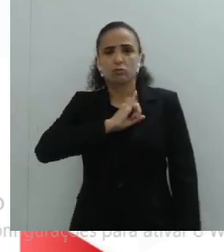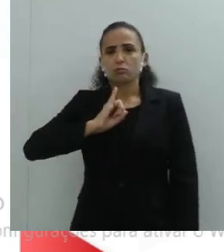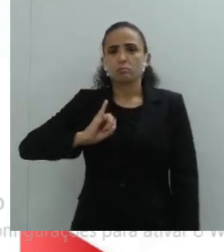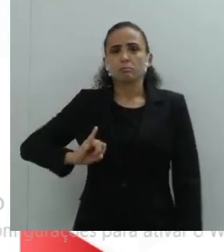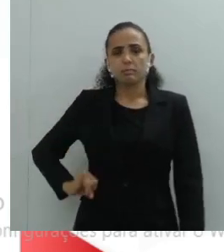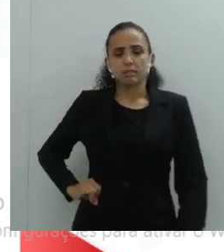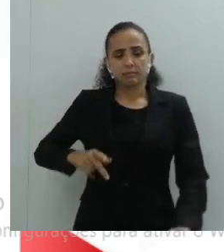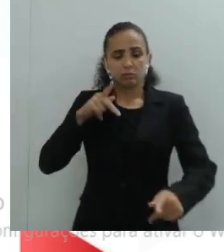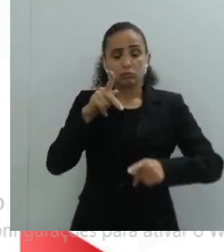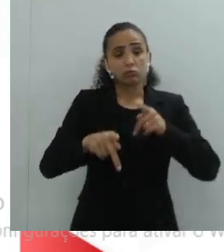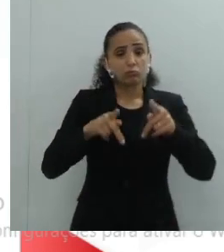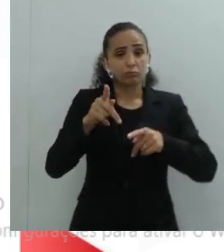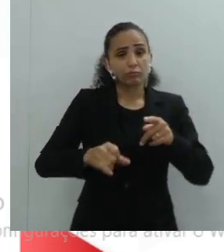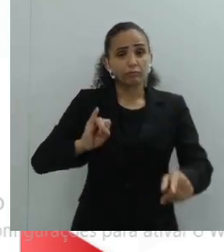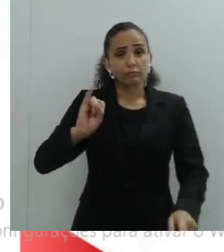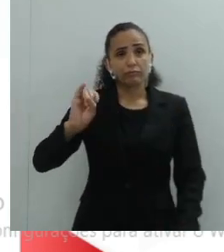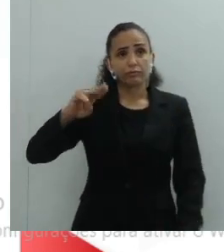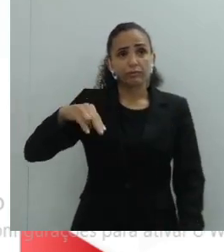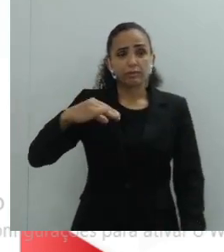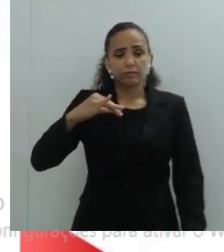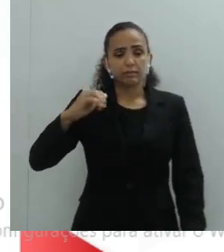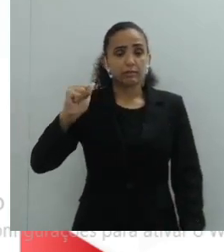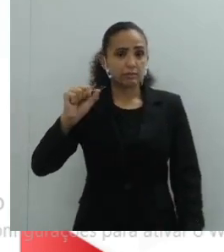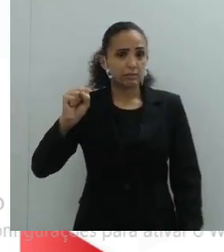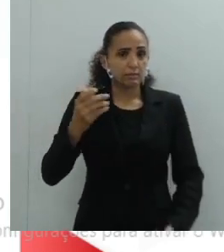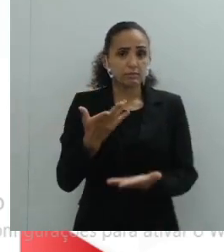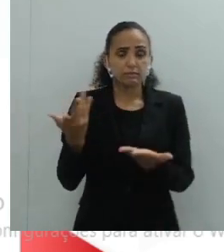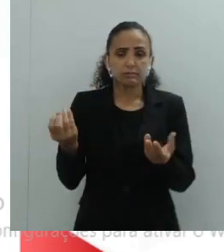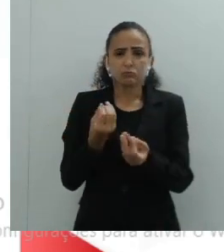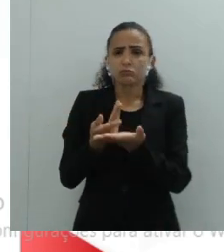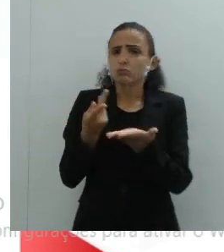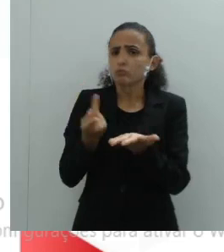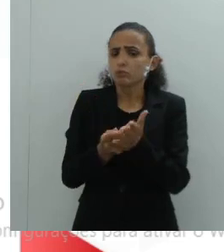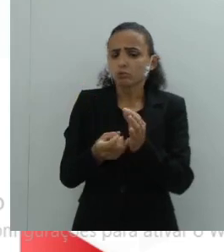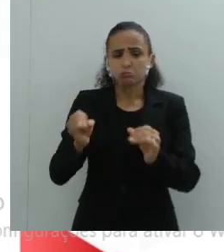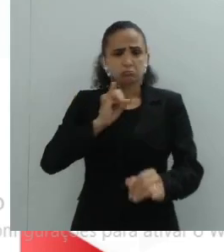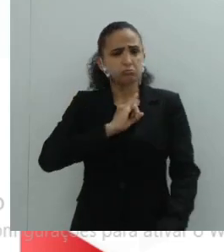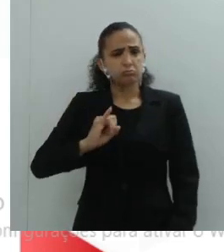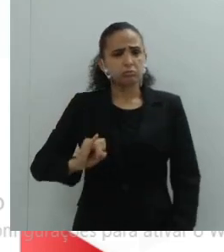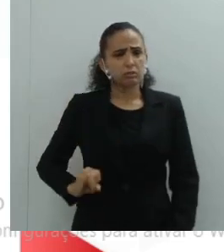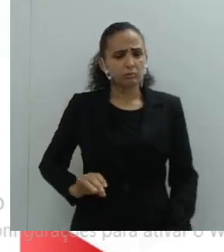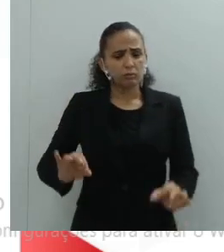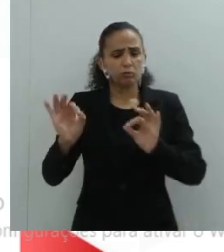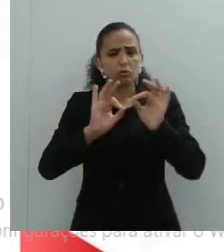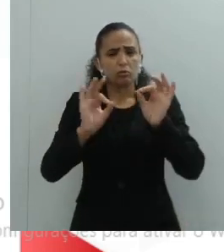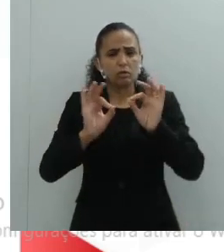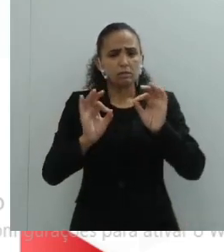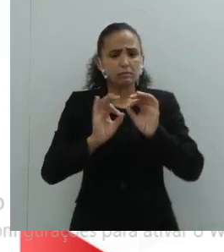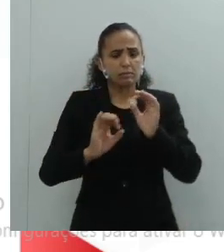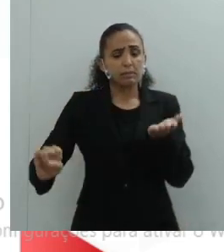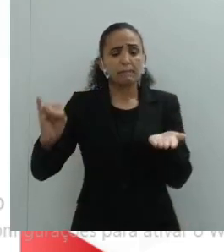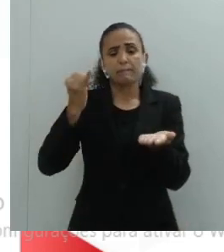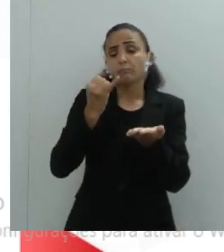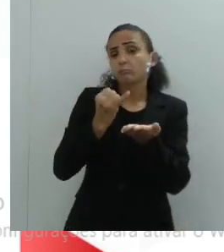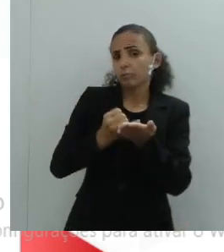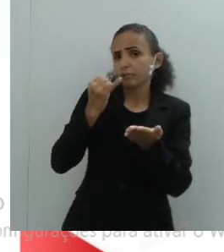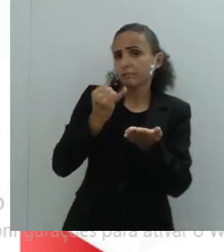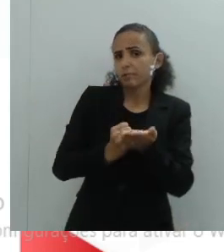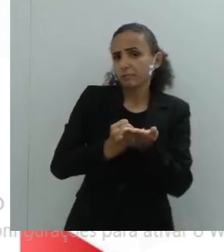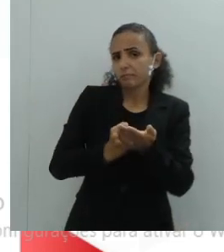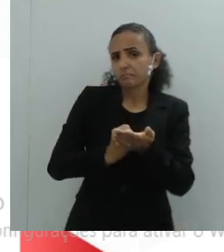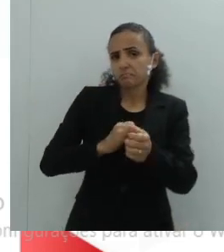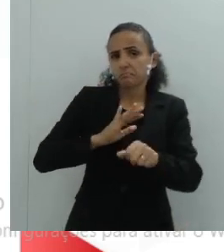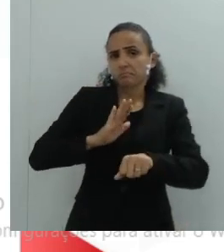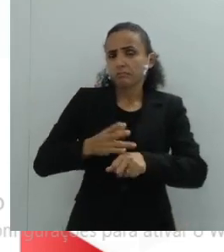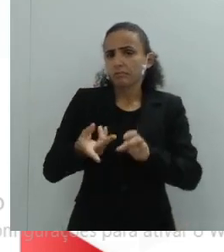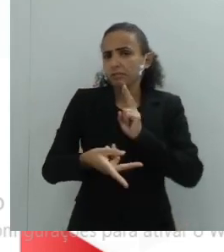do povo Inca, tá certo? Os Incas submeteram vários povos, estabeleceram uma rede de impostos. Mais uma vez, a